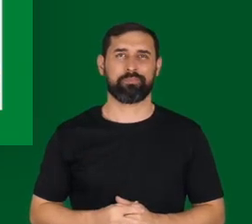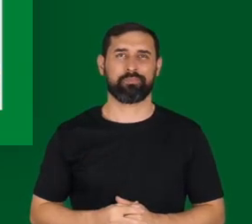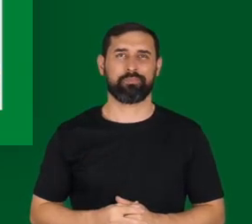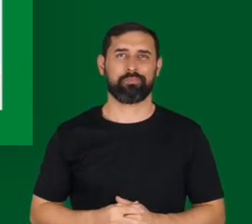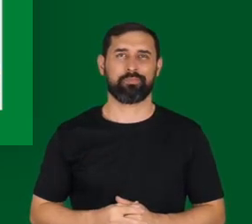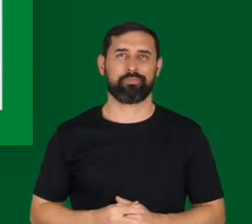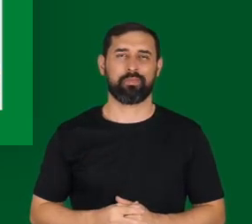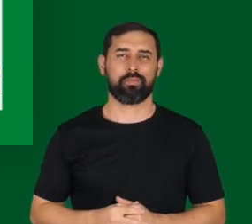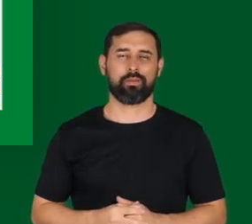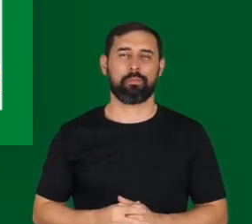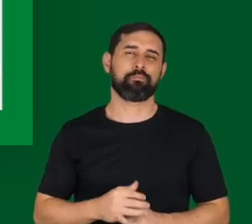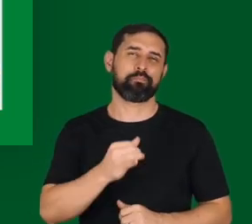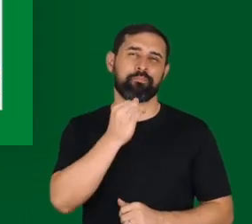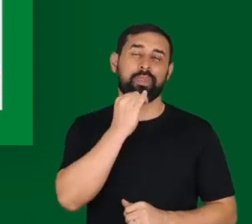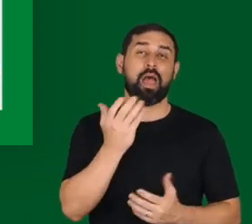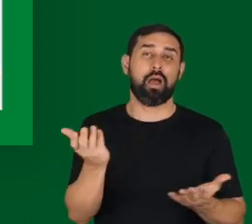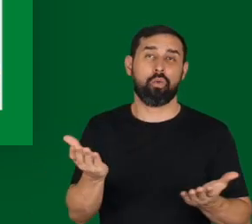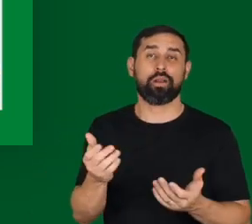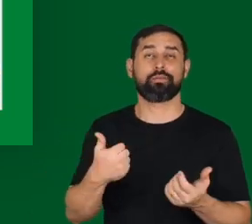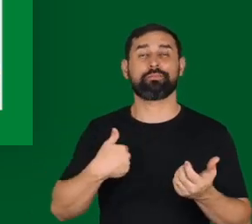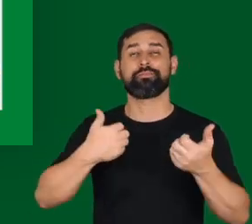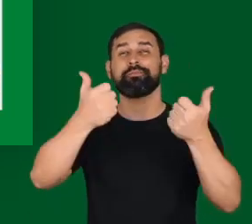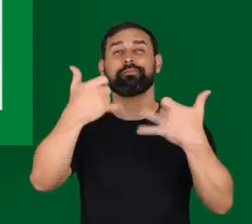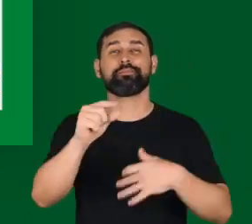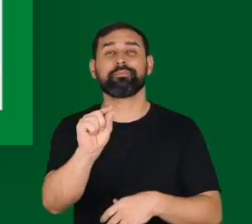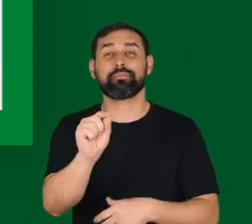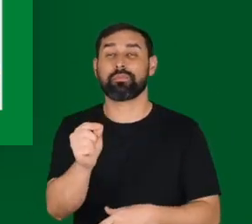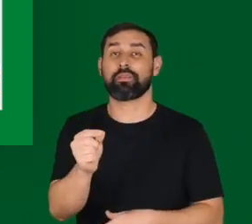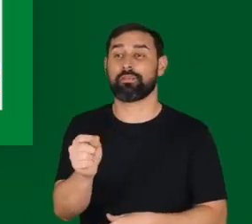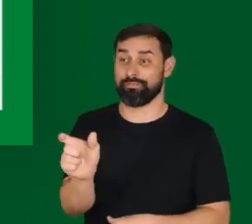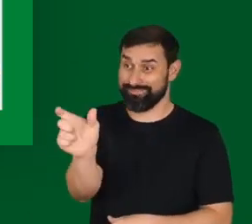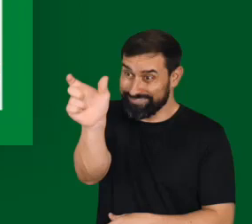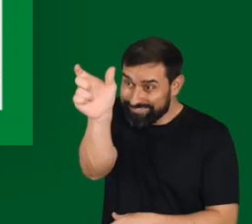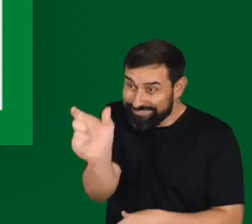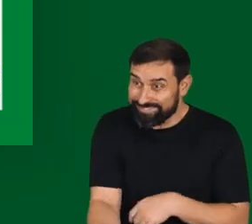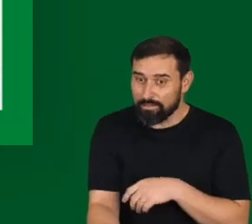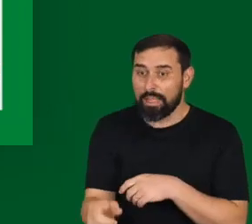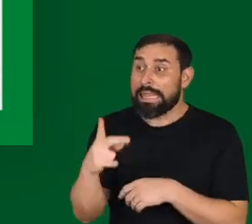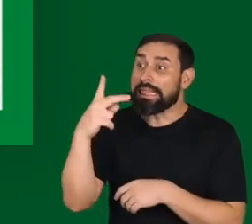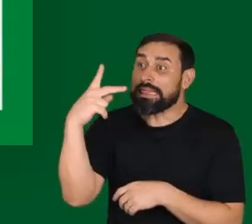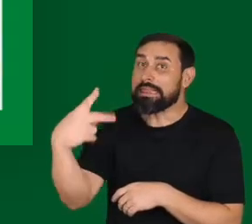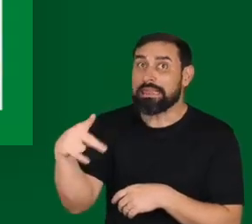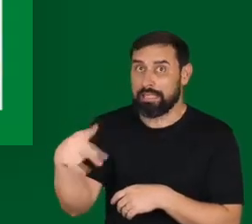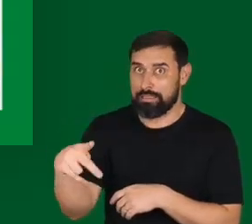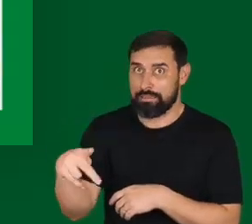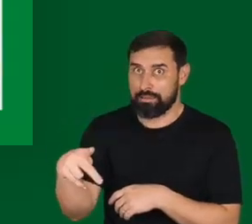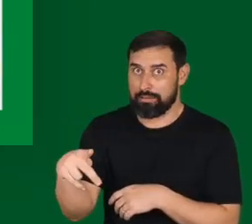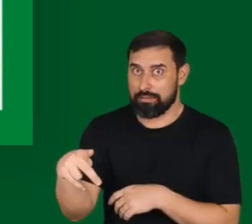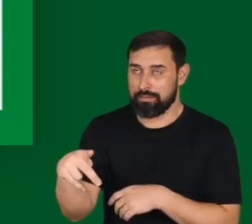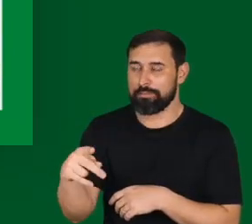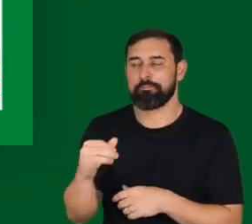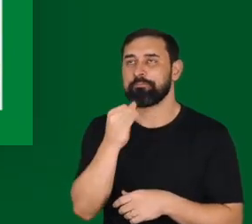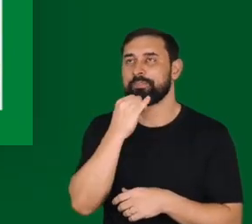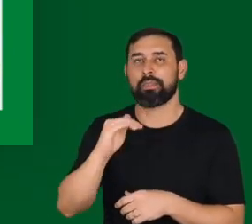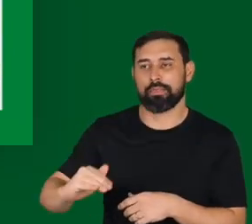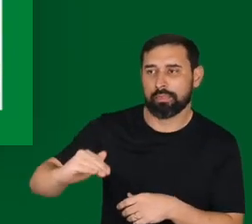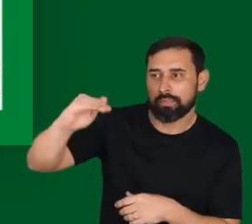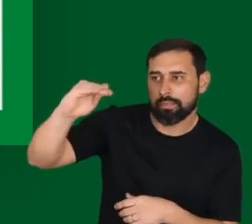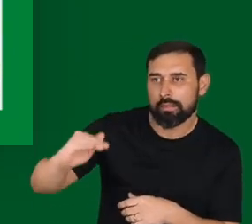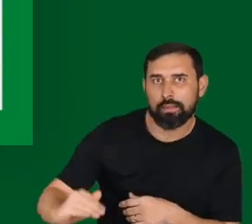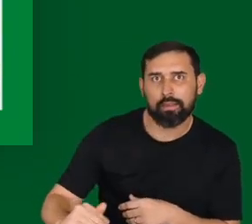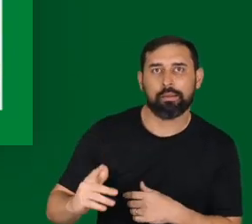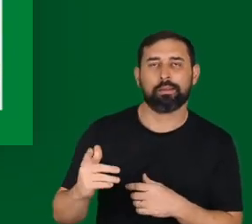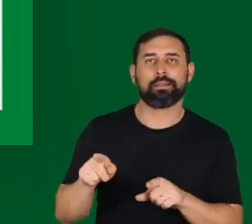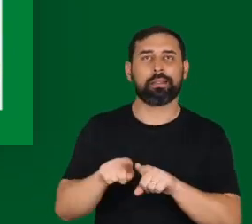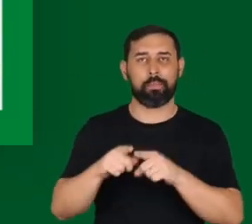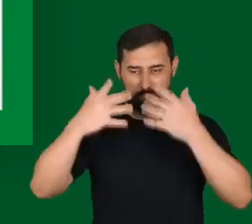E aí a gente vai para as características próprias da criança, né, dos pacientes pediátricos. Vamos pensar aí. Então,